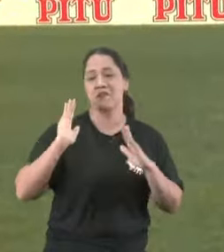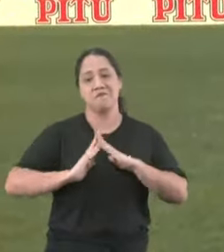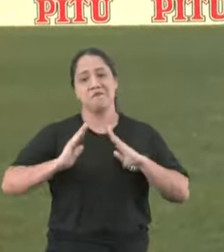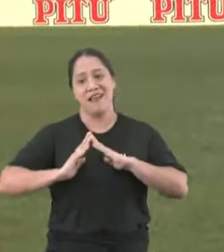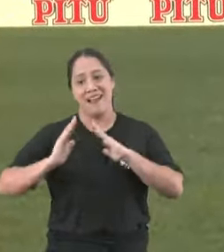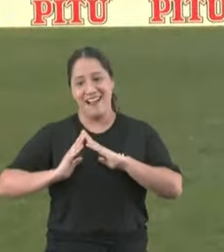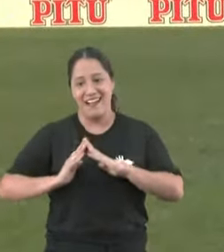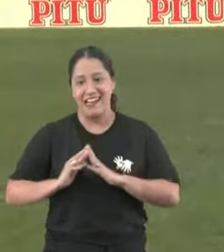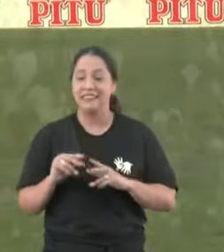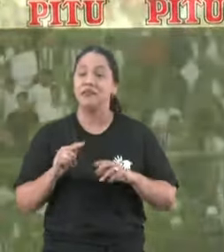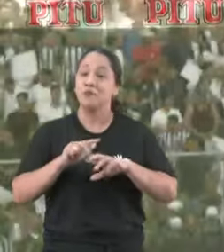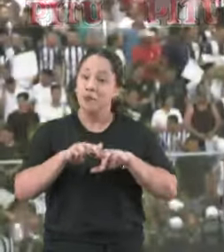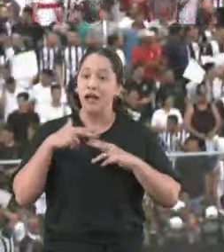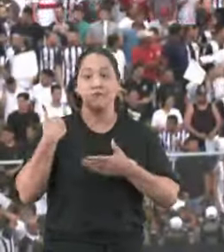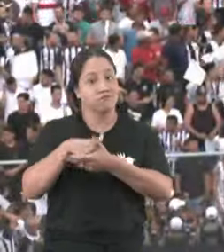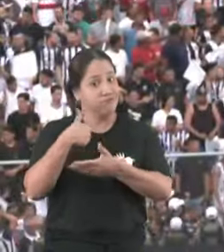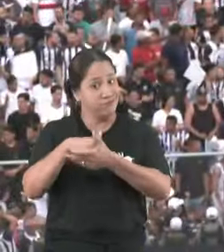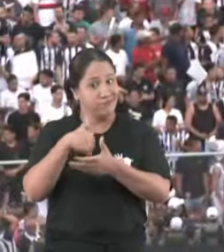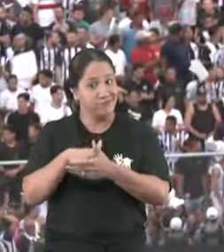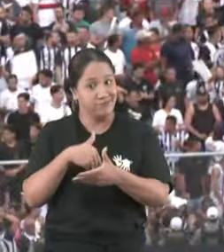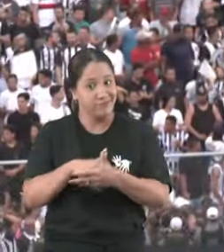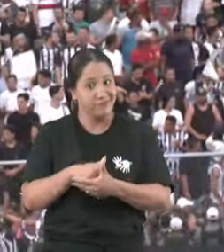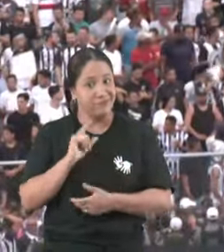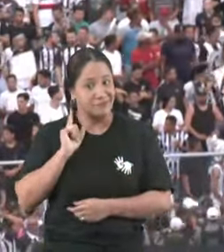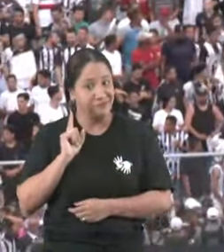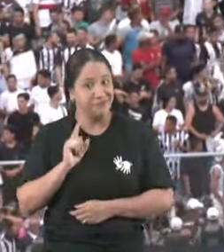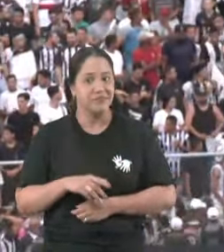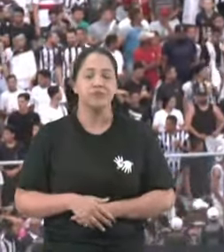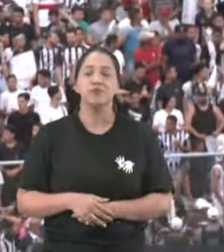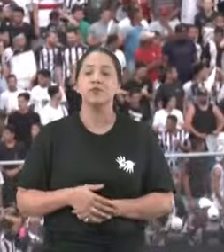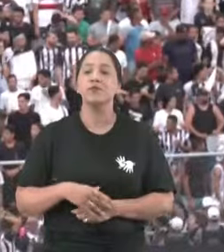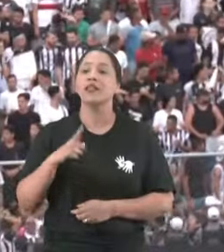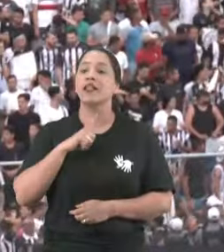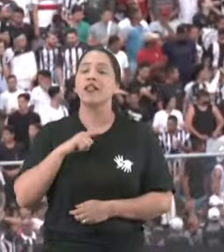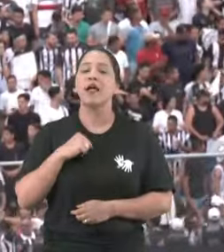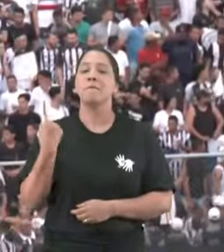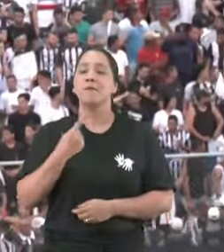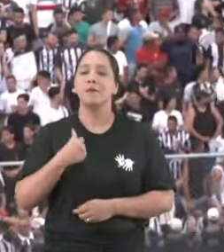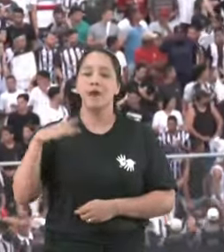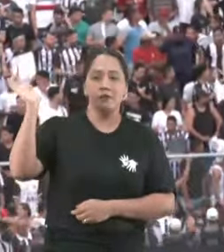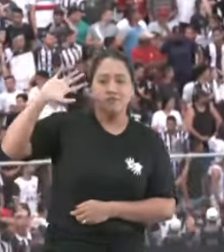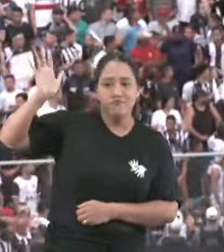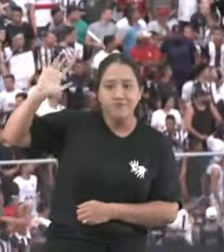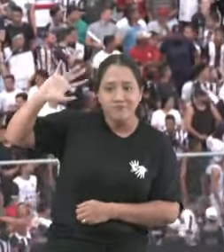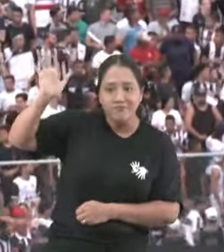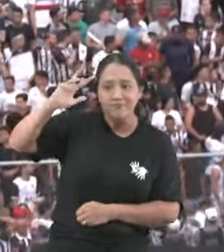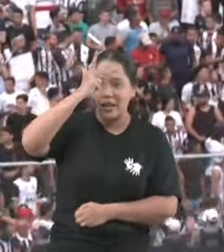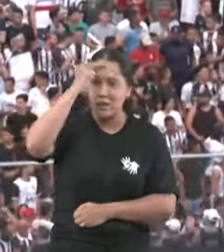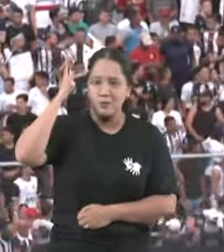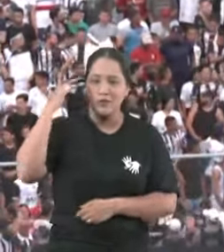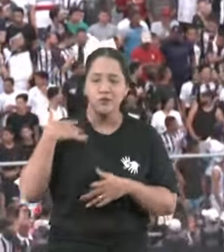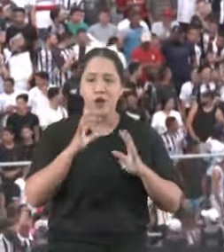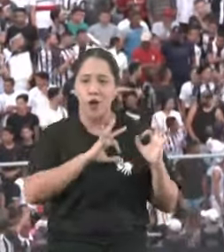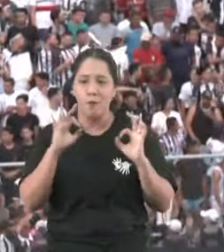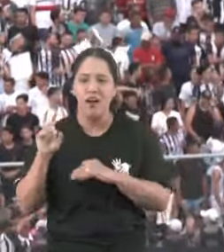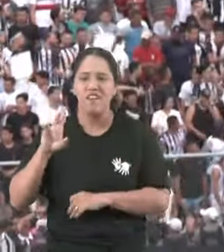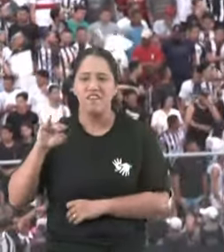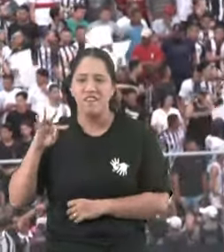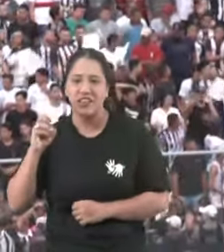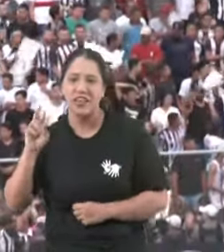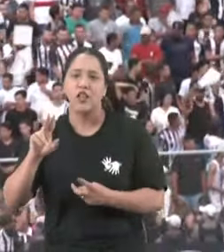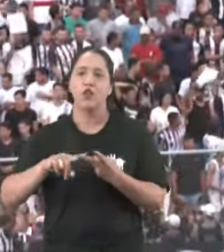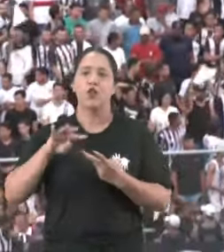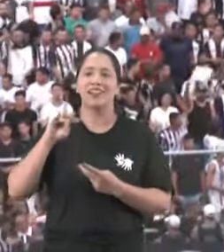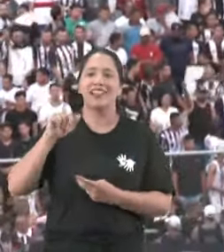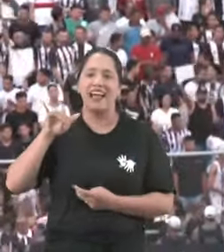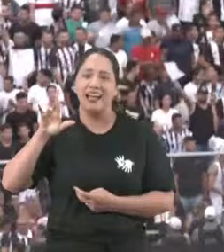precisam jogar a bola. Deixa eu mandar aqui a nossa primeira leva de alôs, né? O pessoal que está nos acompanhando, o Vitor Martins, o nosso querido Tainan